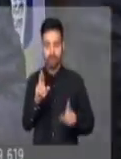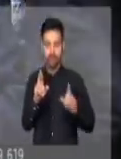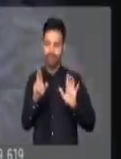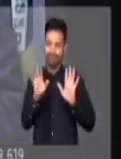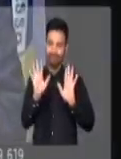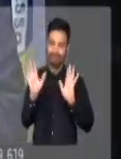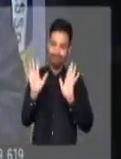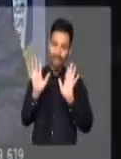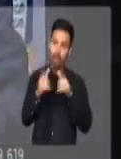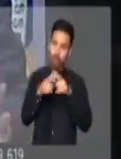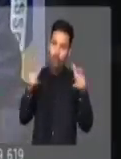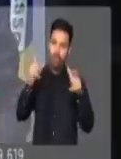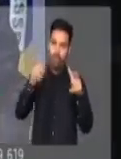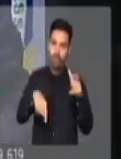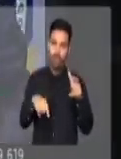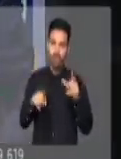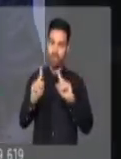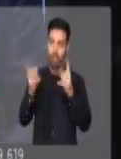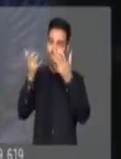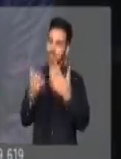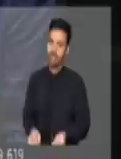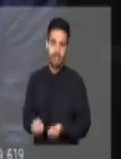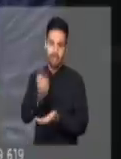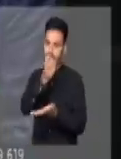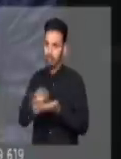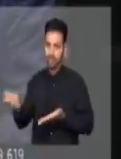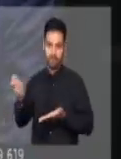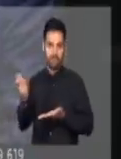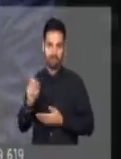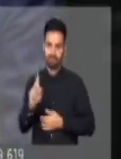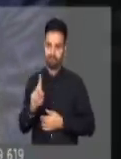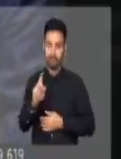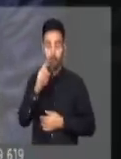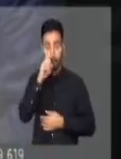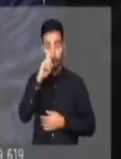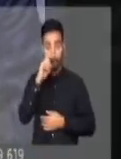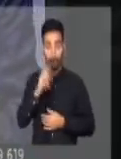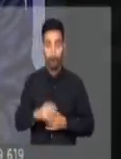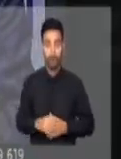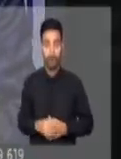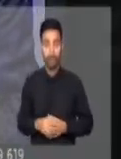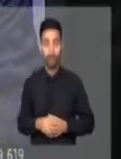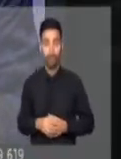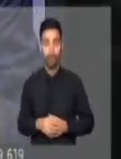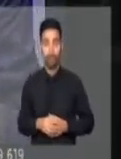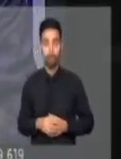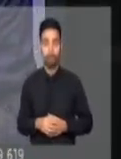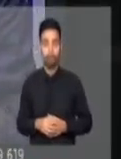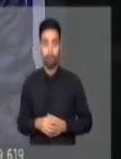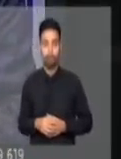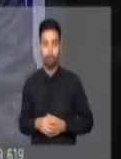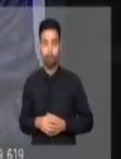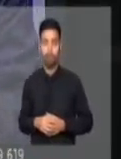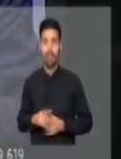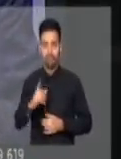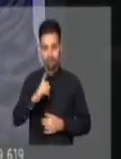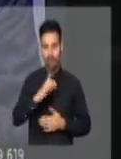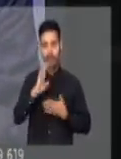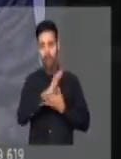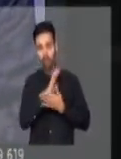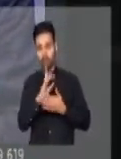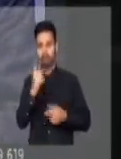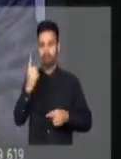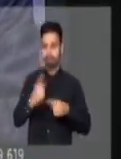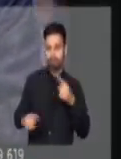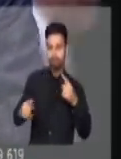do processo de impeachment da presidente Dilma Rousseff. Um partido de impeachment, senhor presidente, que está em desacordo com o